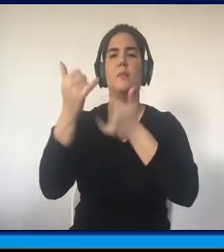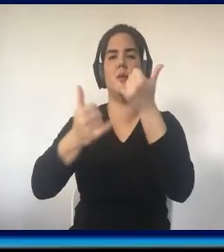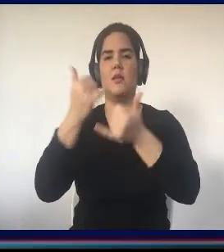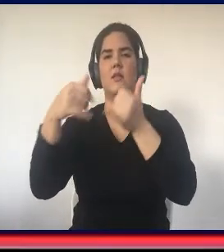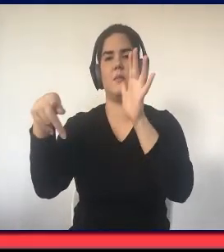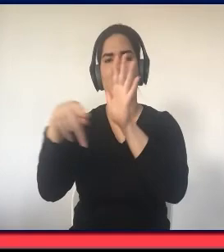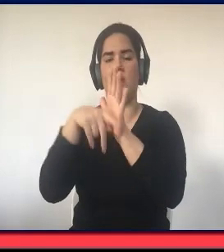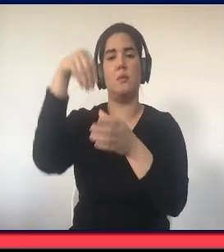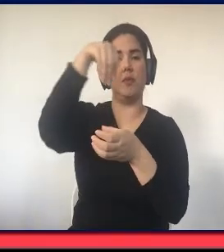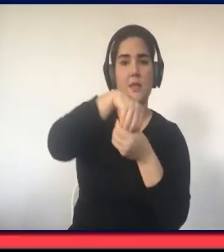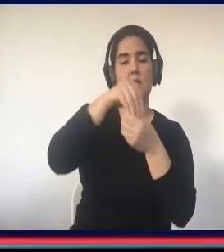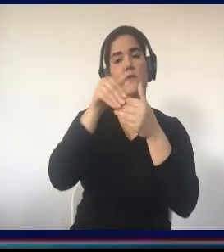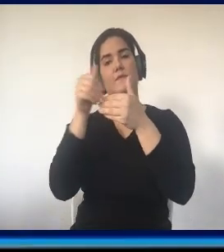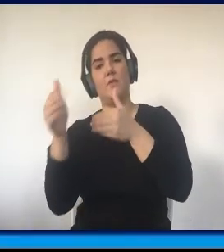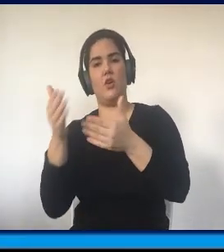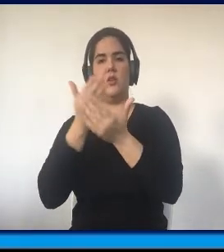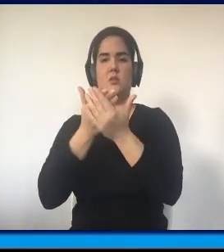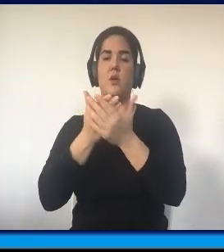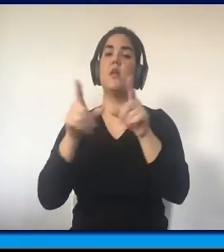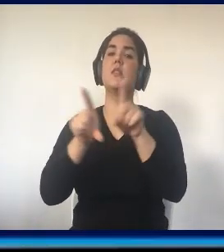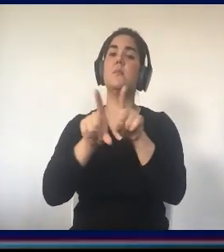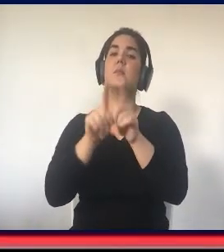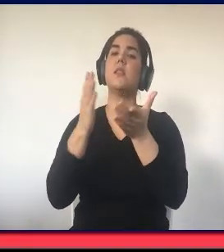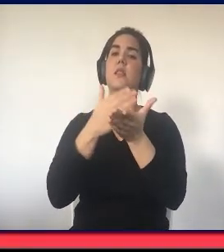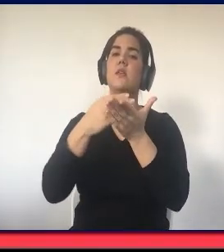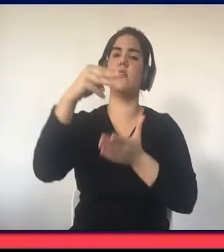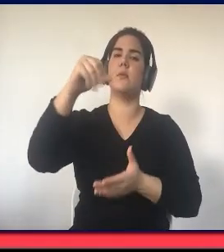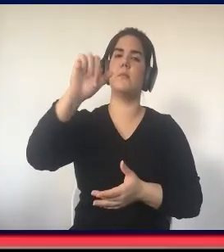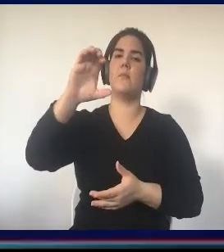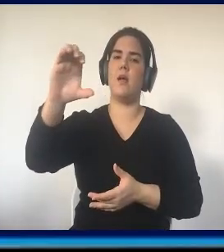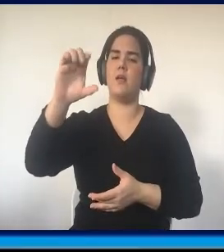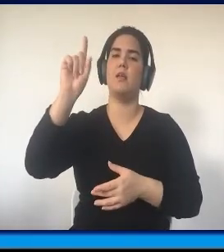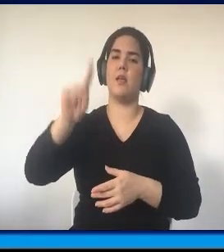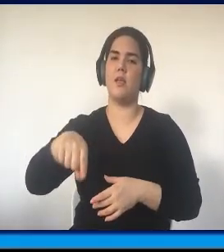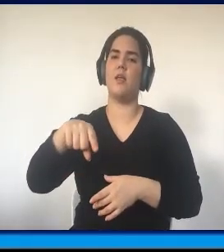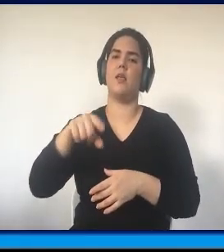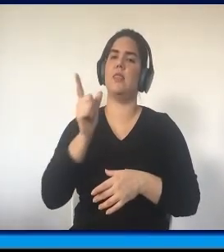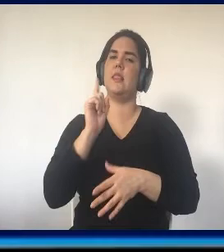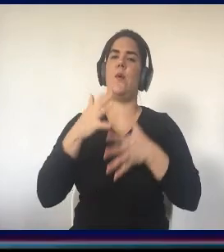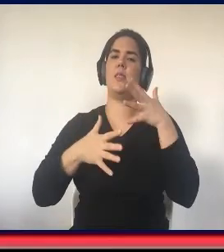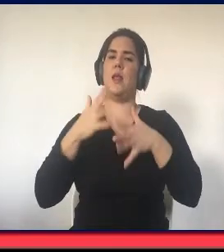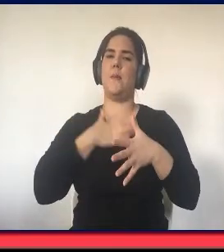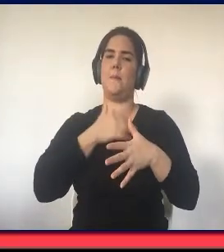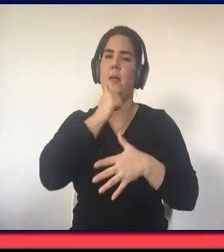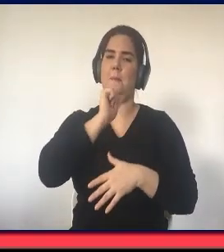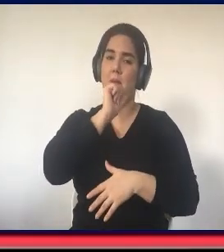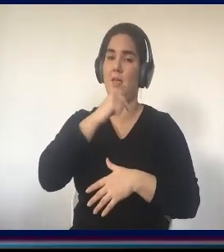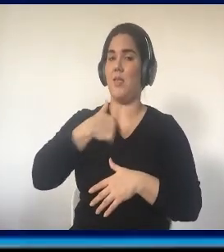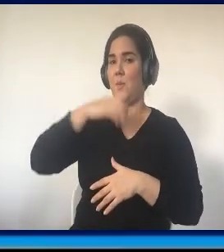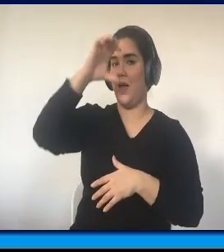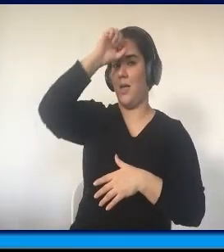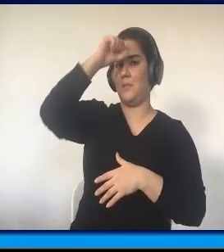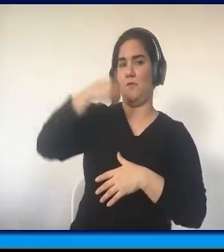Escola. Eu indico o livro do Mark Prensky, que é Não Me Atrapalhe Mãe, Eu Estou Aprendendo. Eu indico qualquer livro